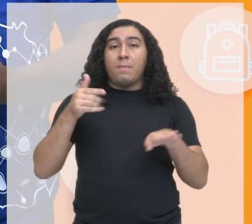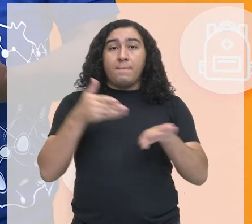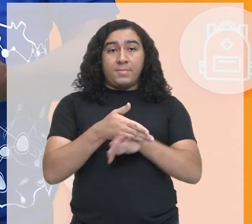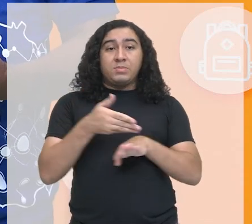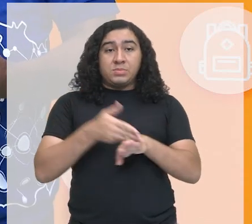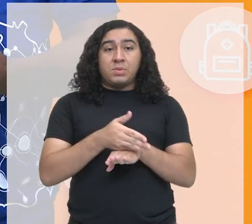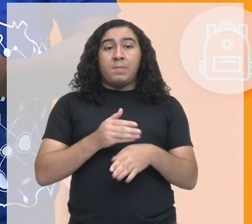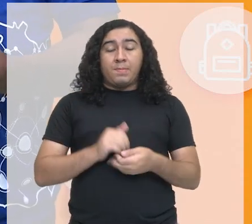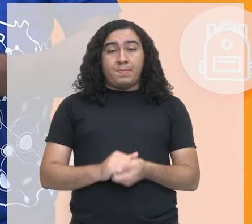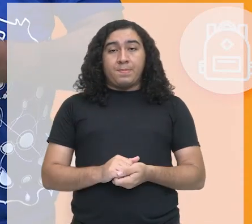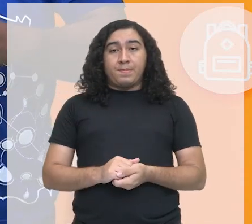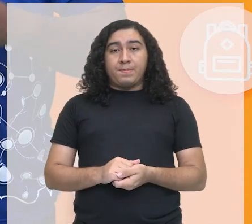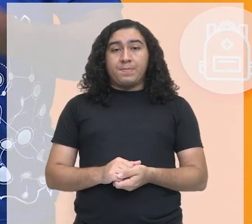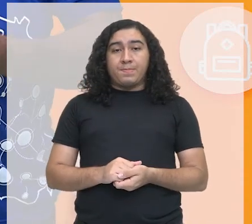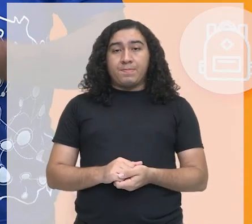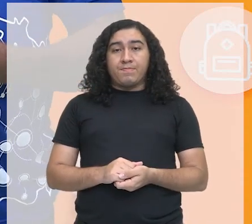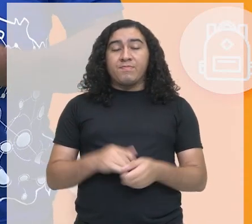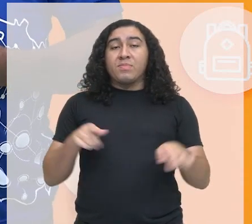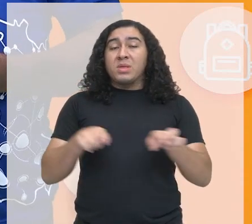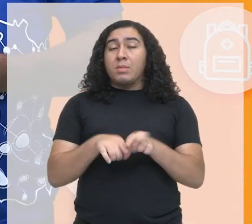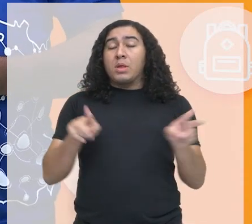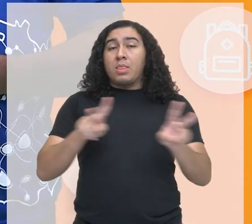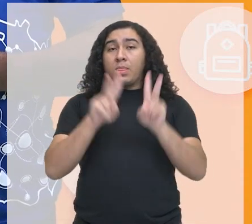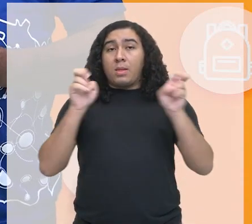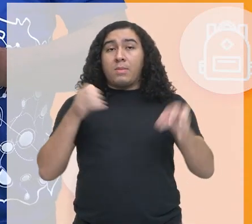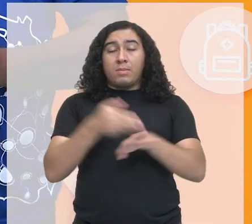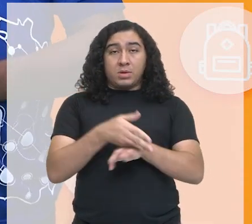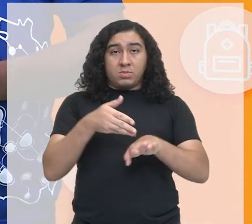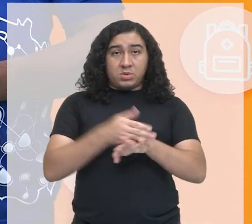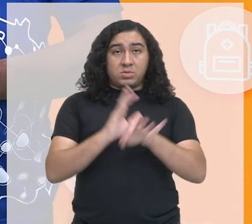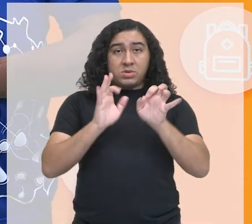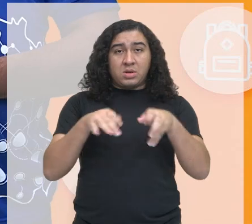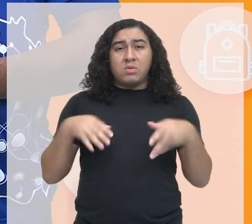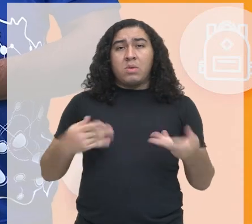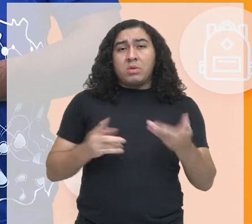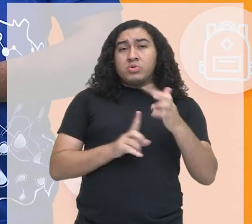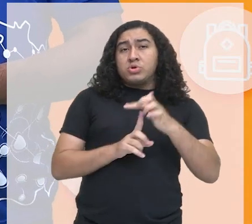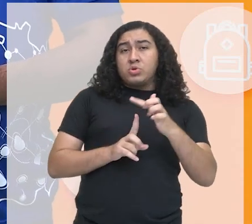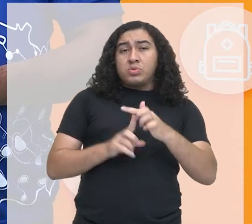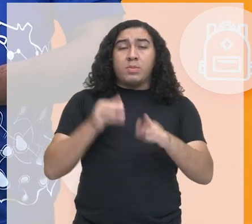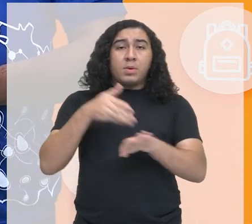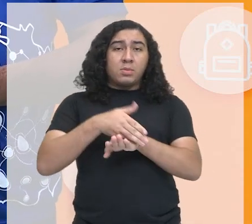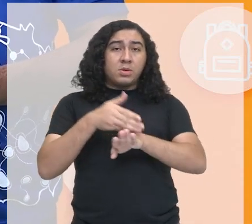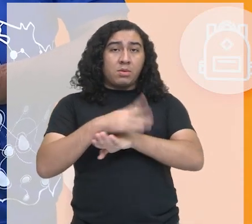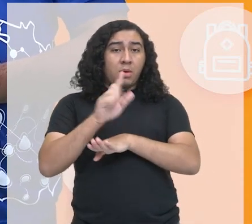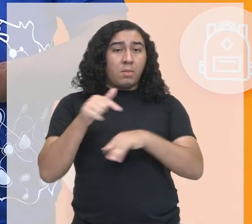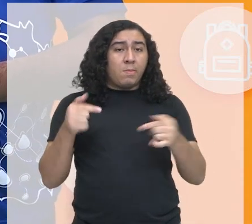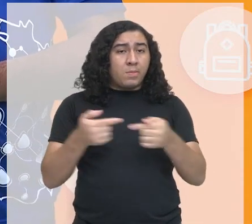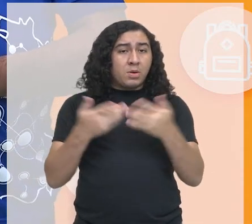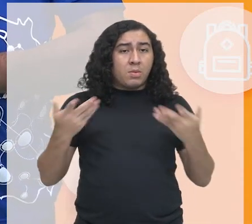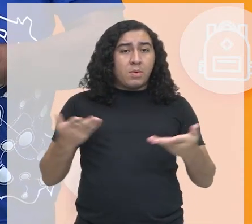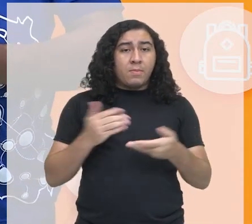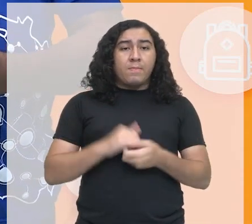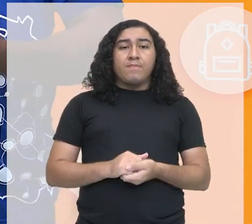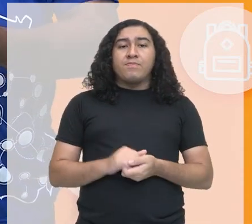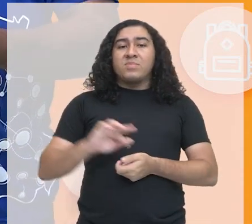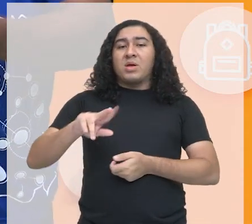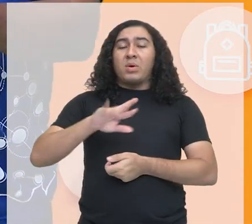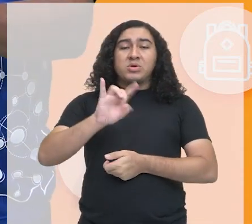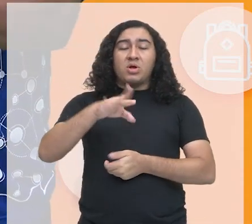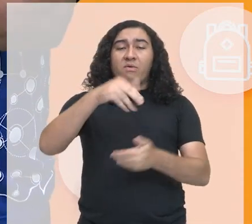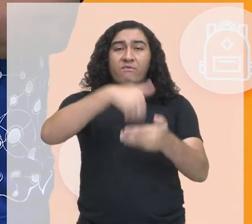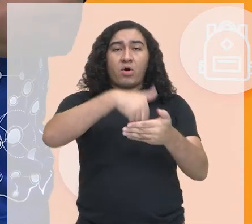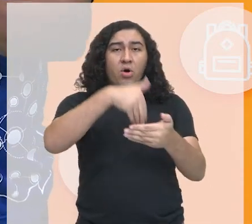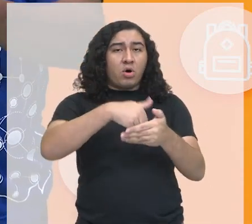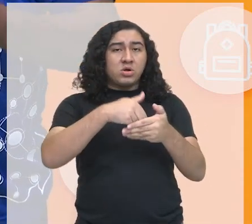participação. E falando de participação, que tipo de participação é essa? Não é só votar, ir